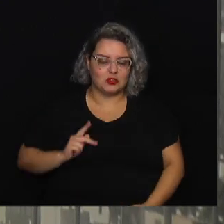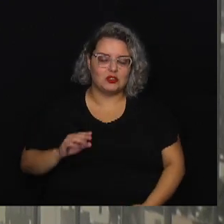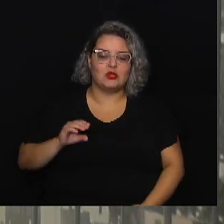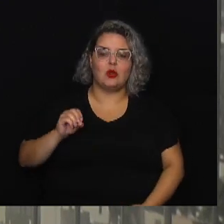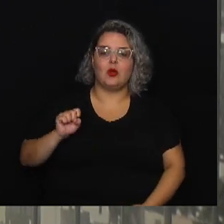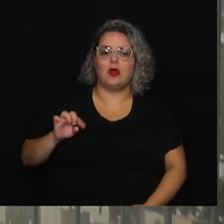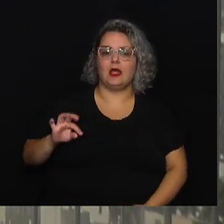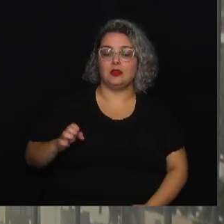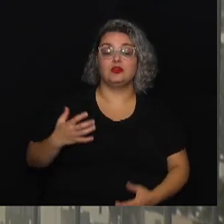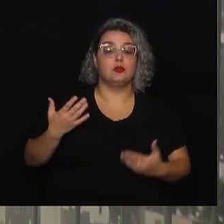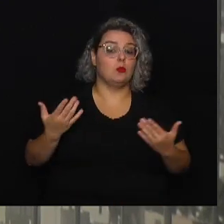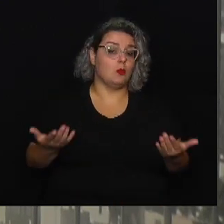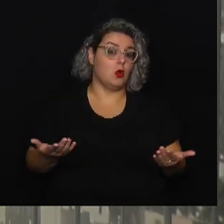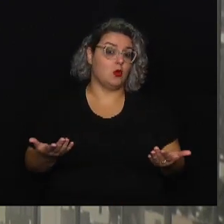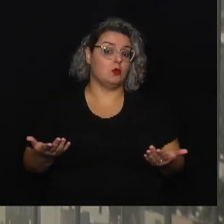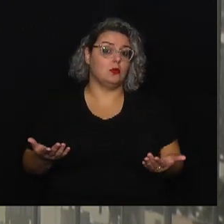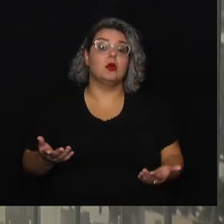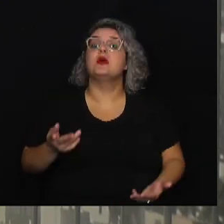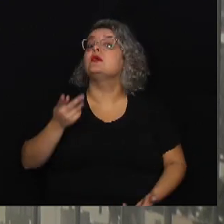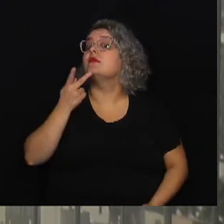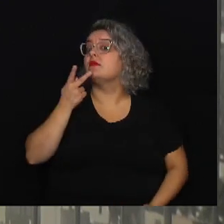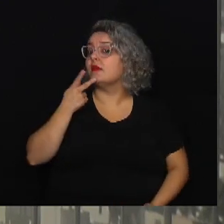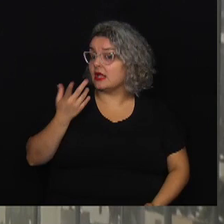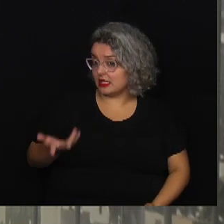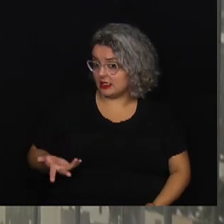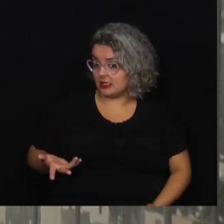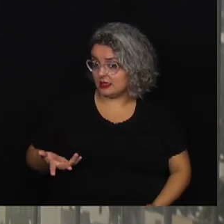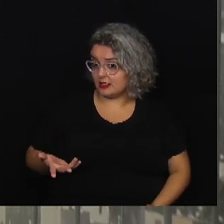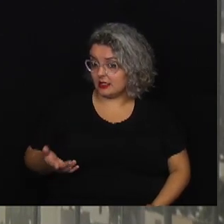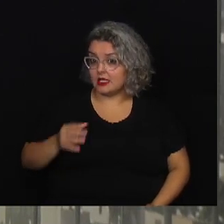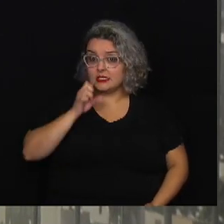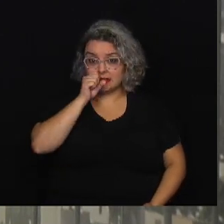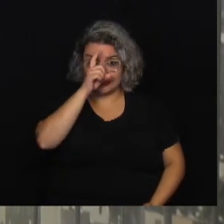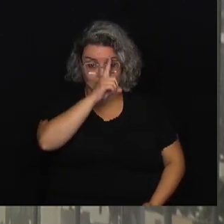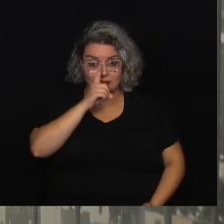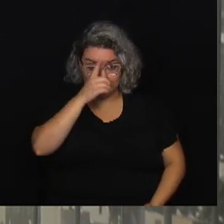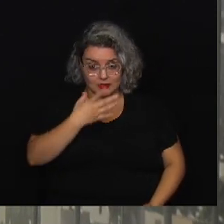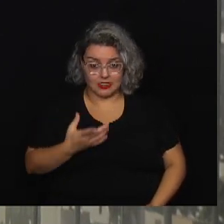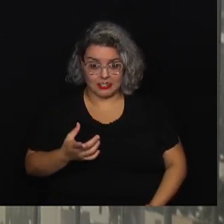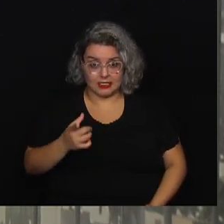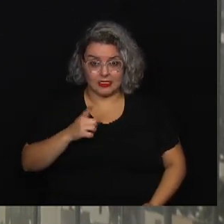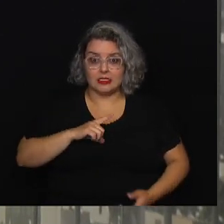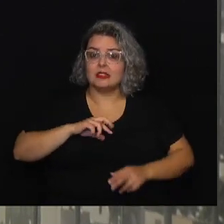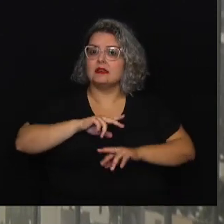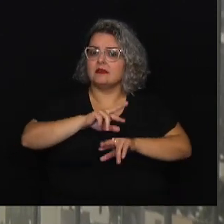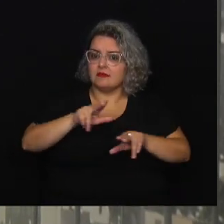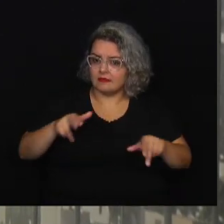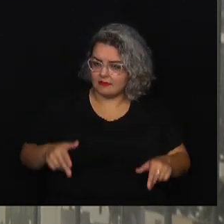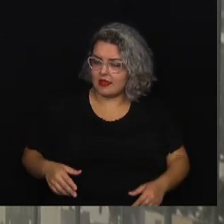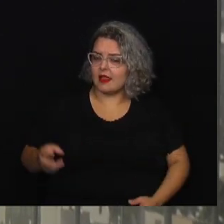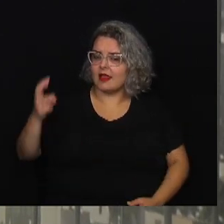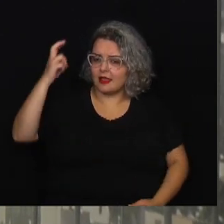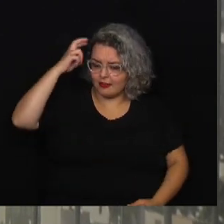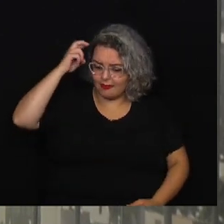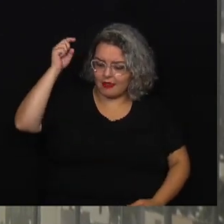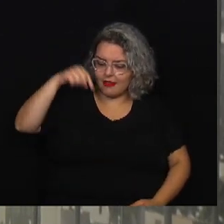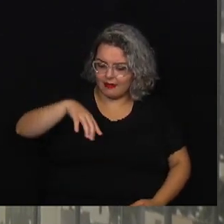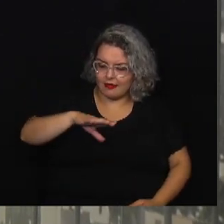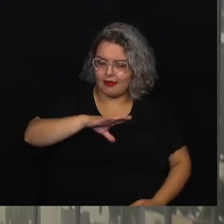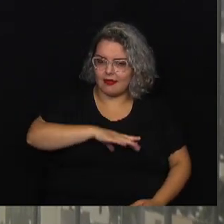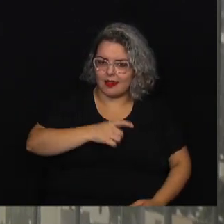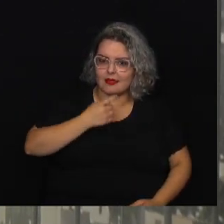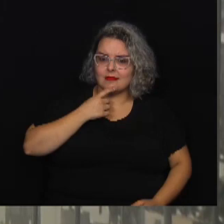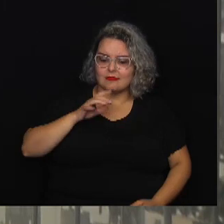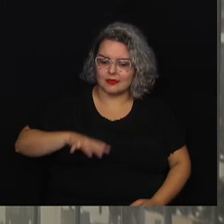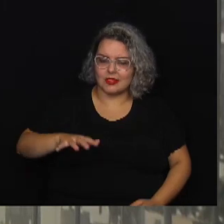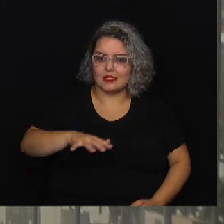Oeste. Bom, já que nós estamos falando aqui sobre fim de semana, tem muita cultura, viu, aqui em Campinas e região. Tem